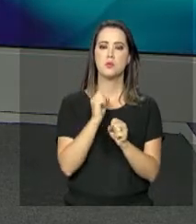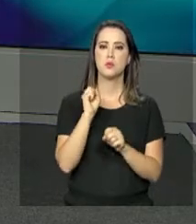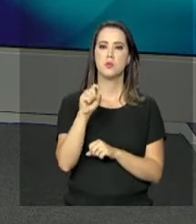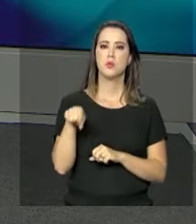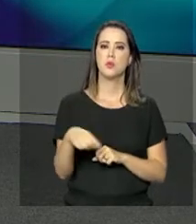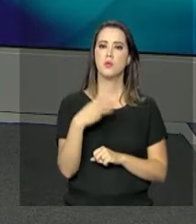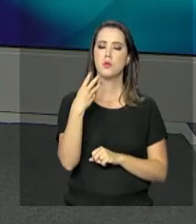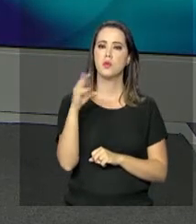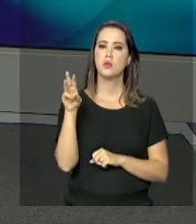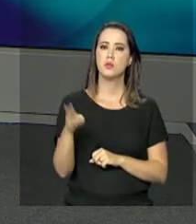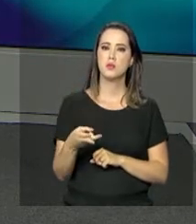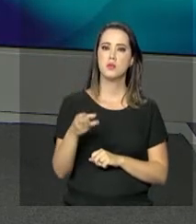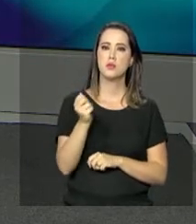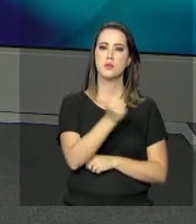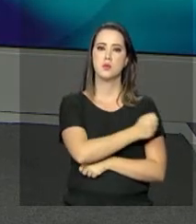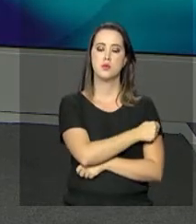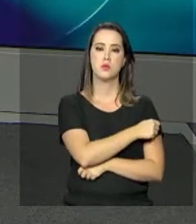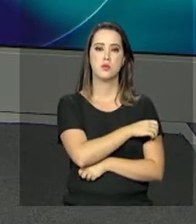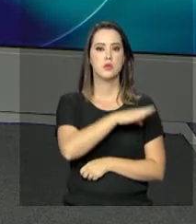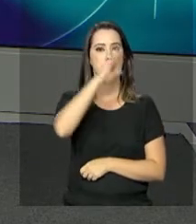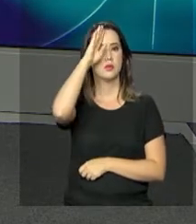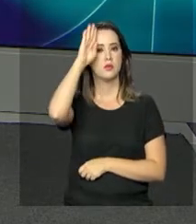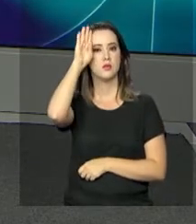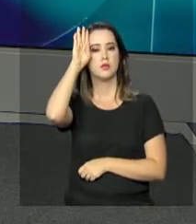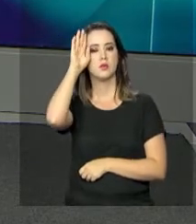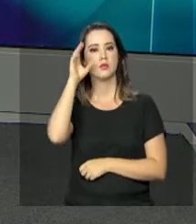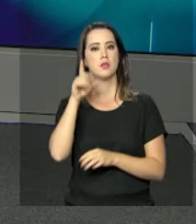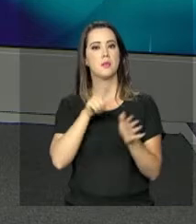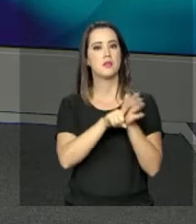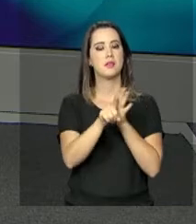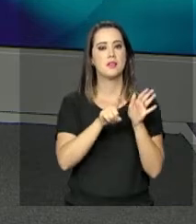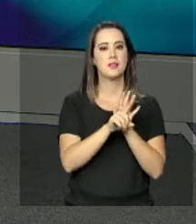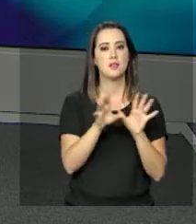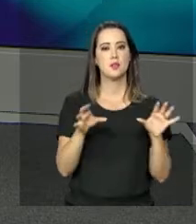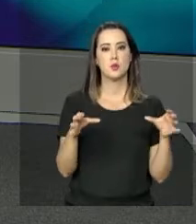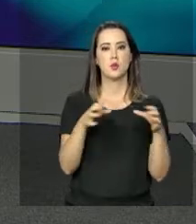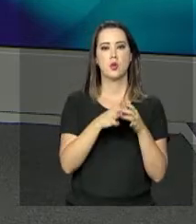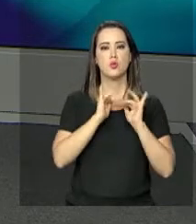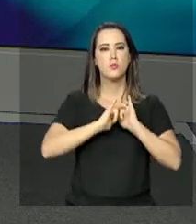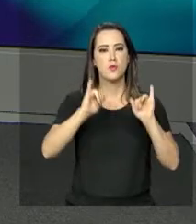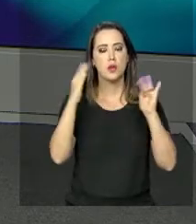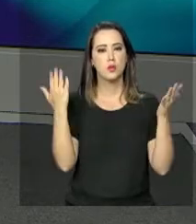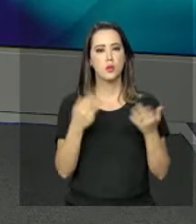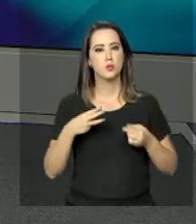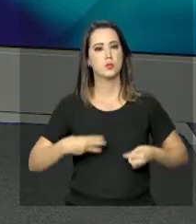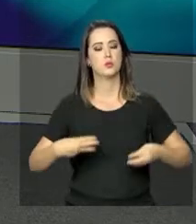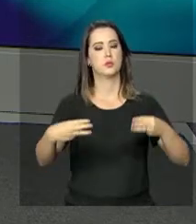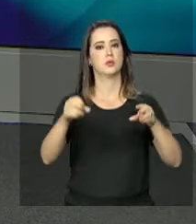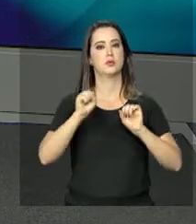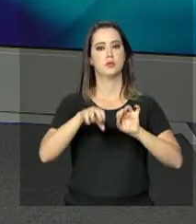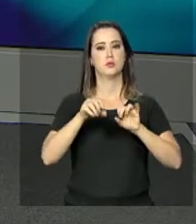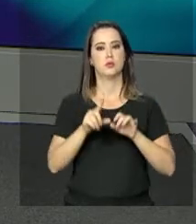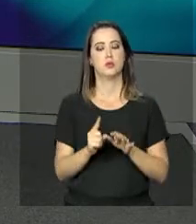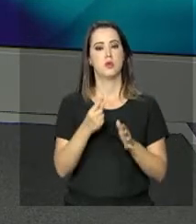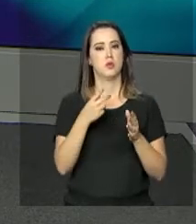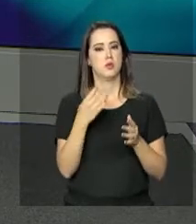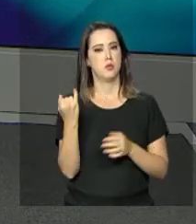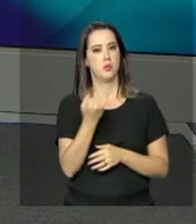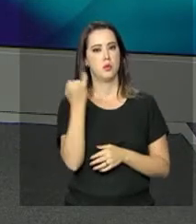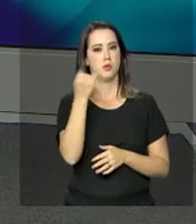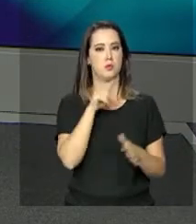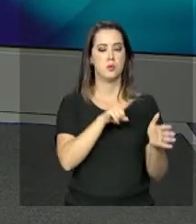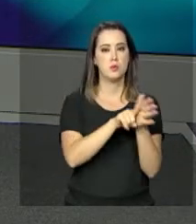8,3 milhões de alunos no ensino superior o censo do setor foi divulgado hoje pelo ministério da educação um dos